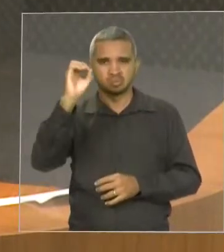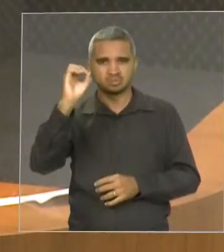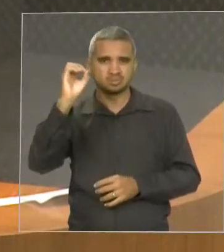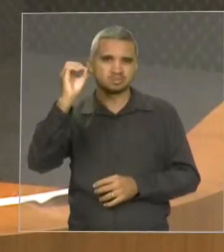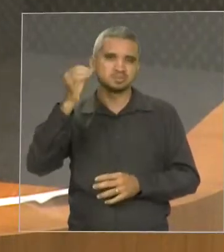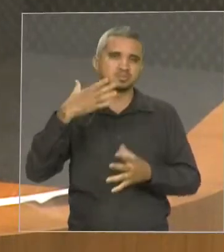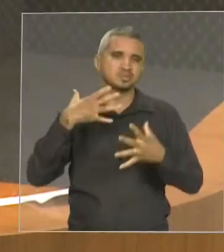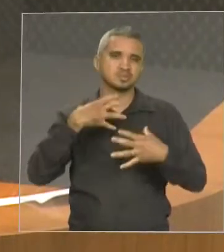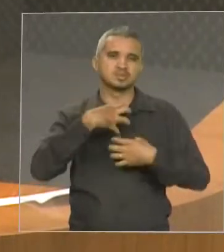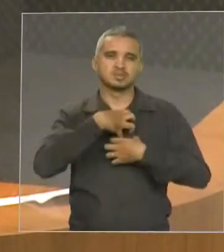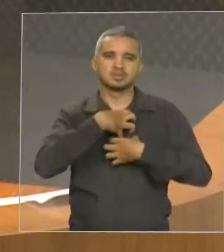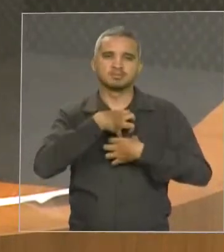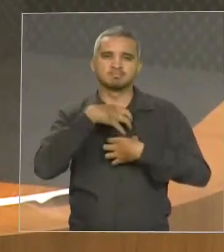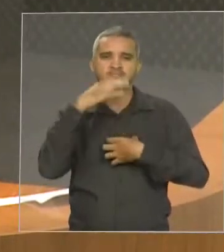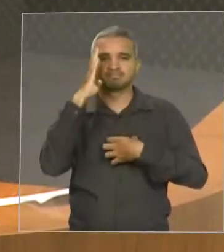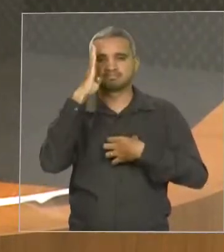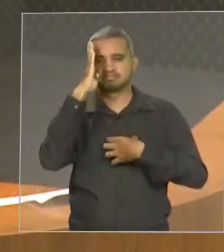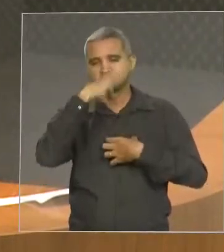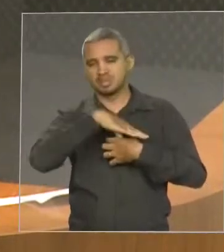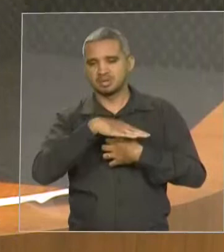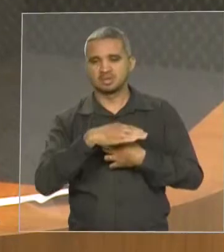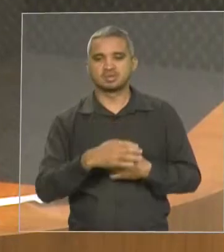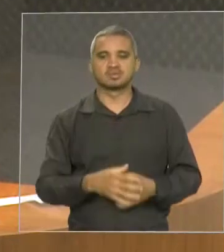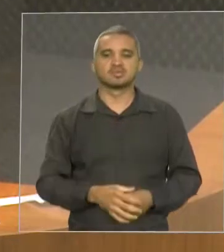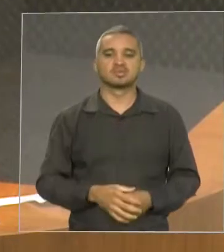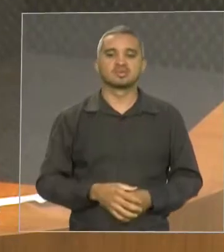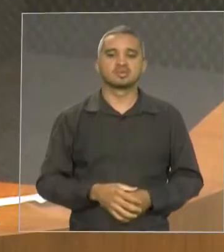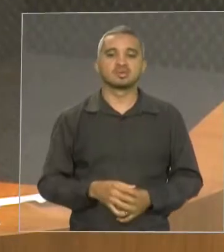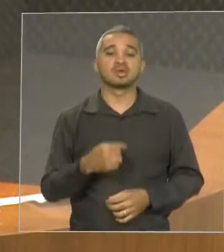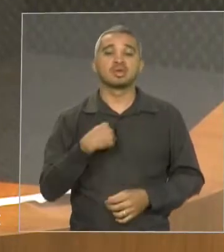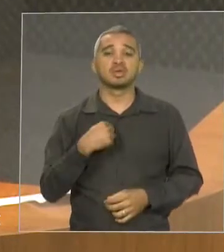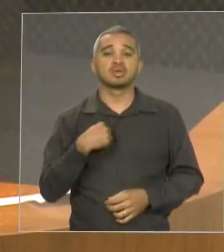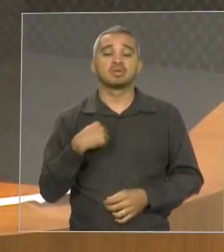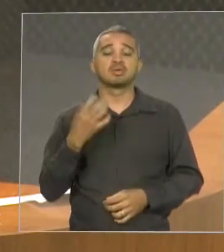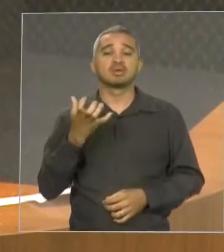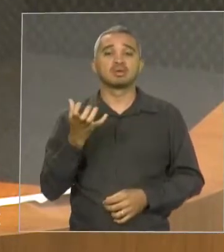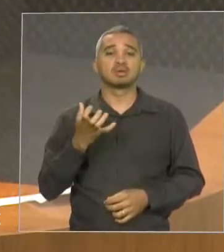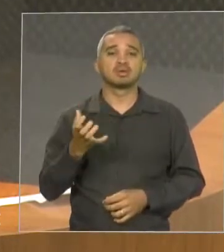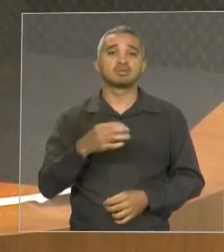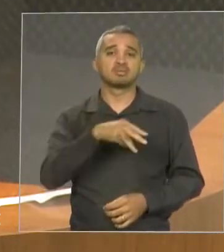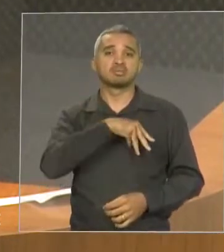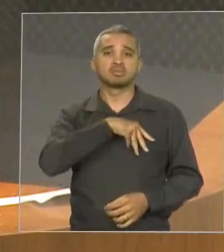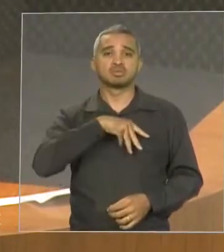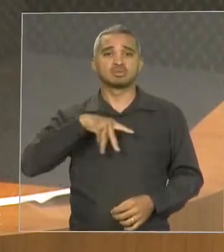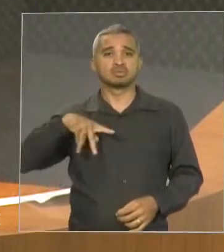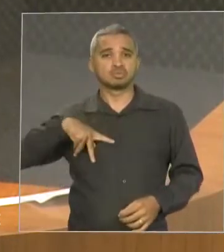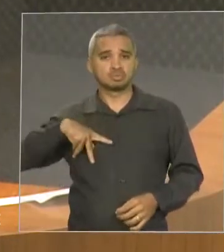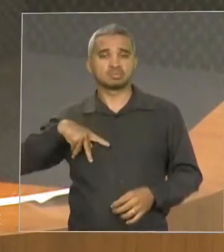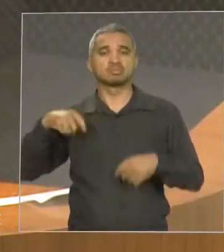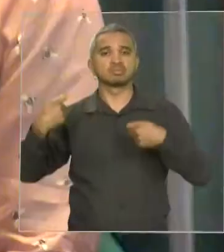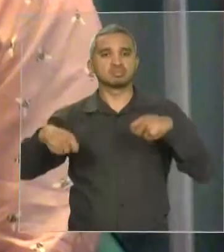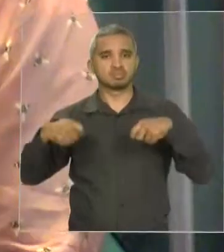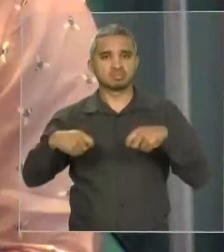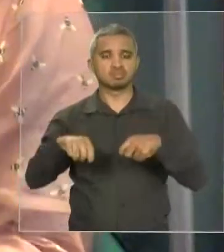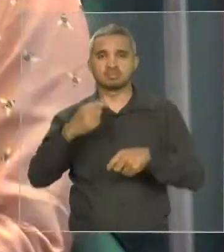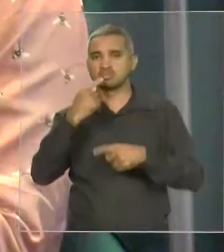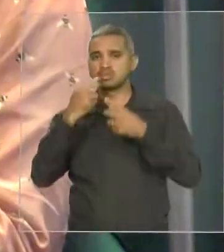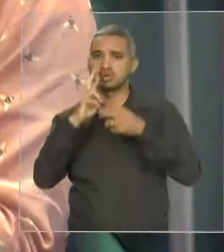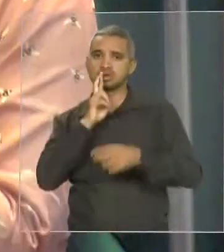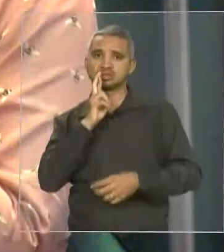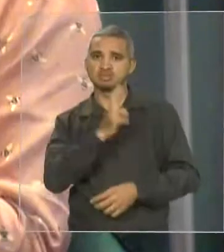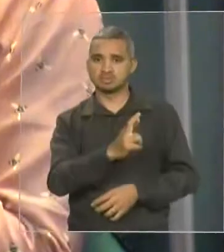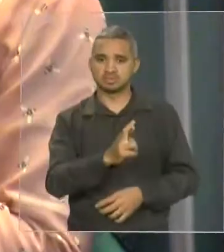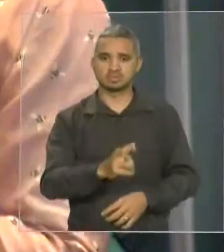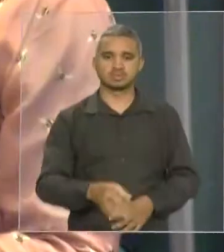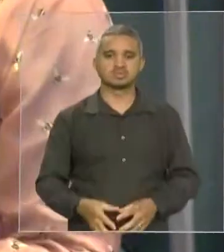mal, e quero um posicionamento do Ministério Público a respeito disso. E, deputado Eduardo Braz, uma coisa